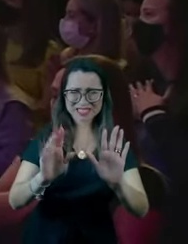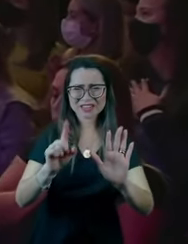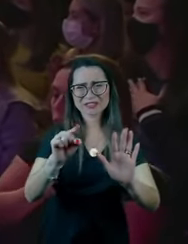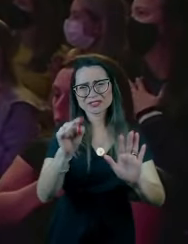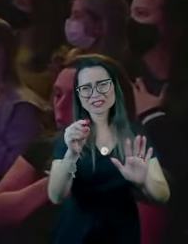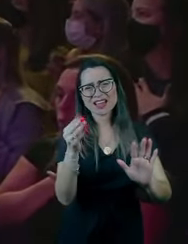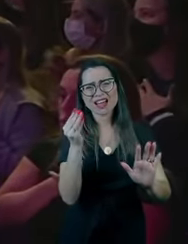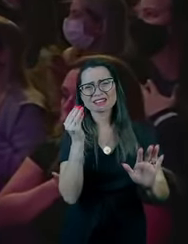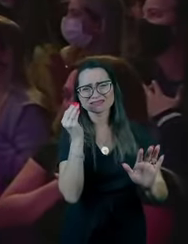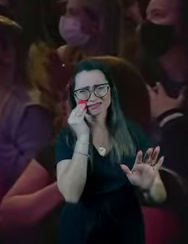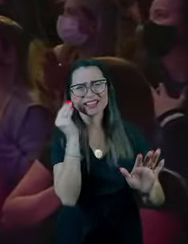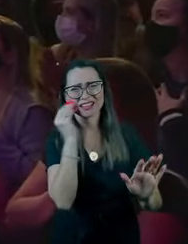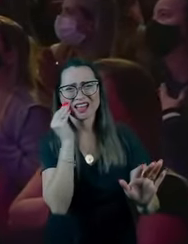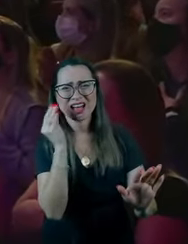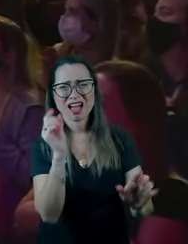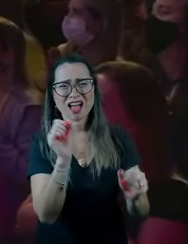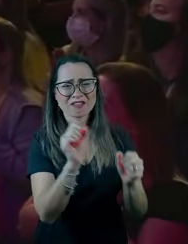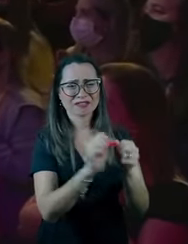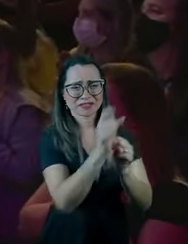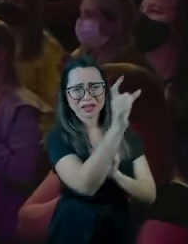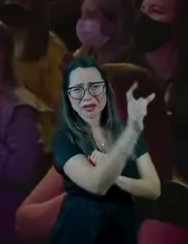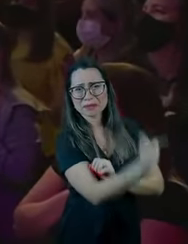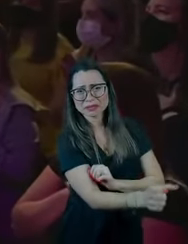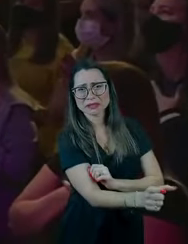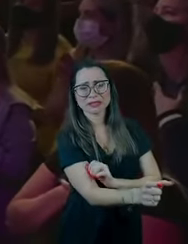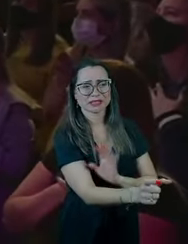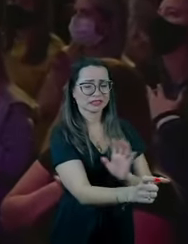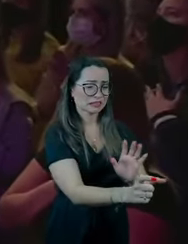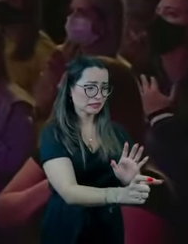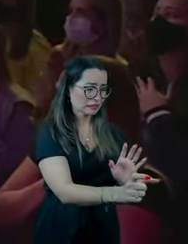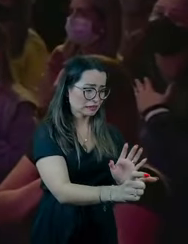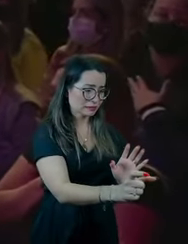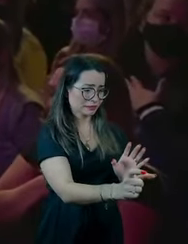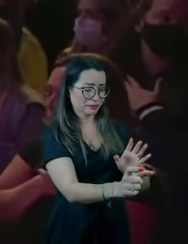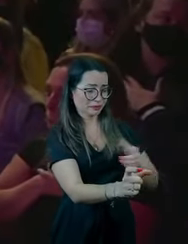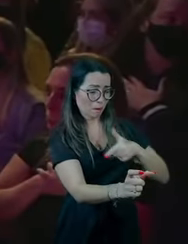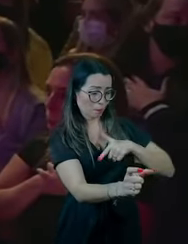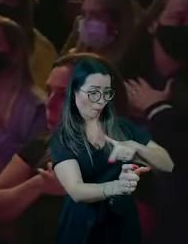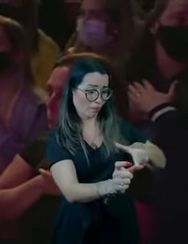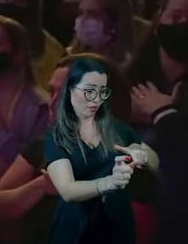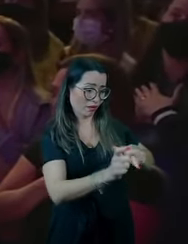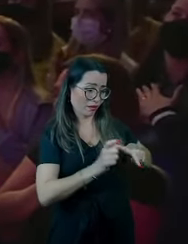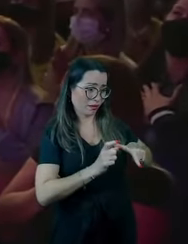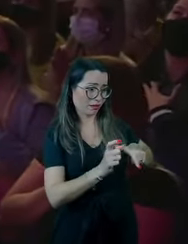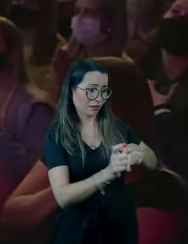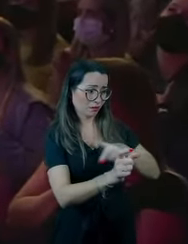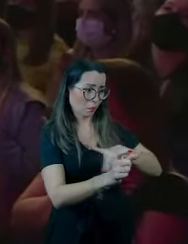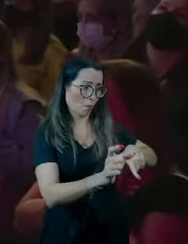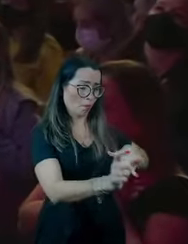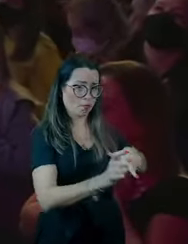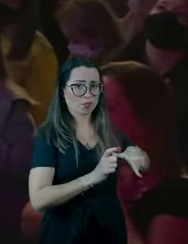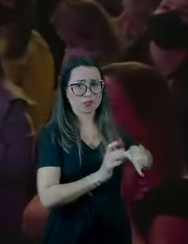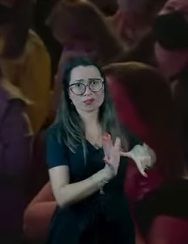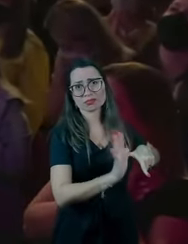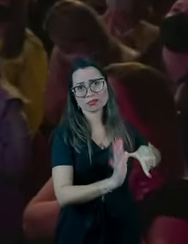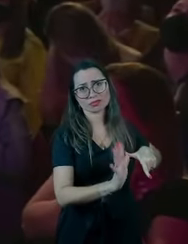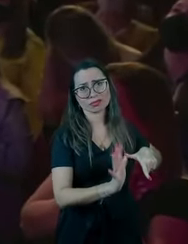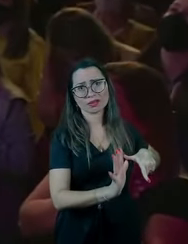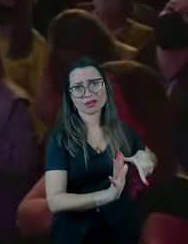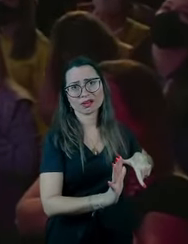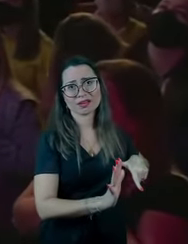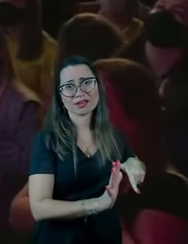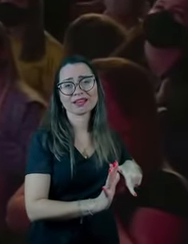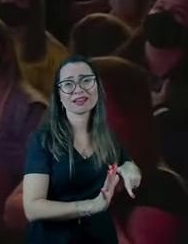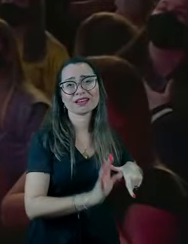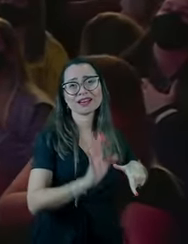fazer das pessoas aquilo que vai tapar os buracos emocionais da sua vida. O Senhor está te dando uma chance agora. Deixa eu